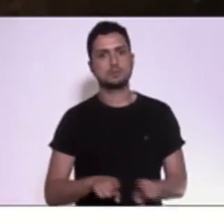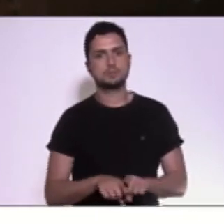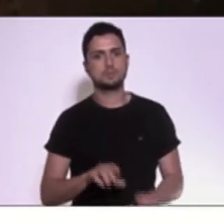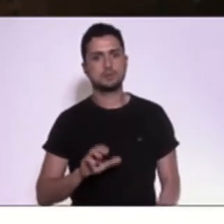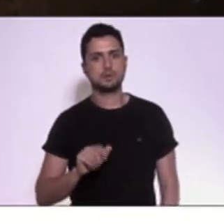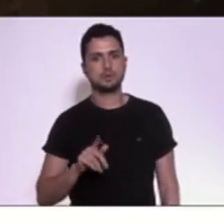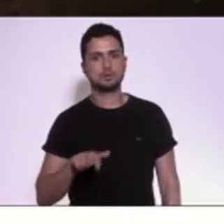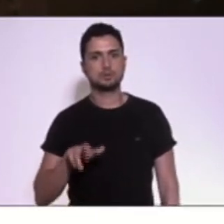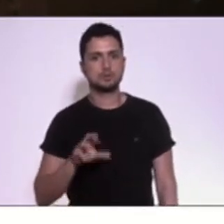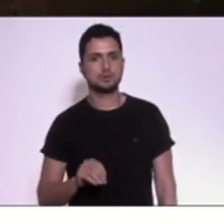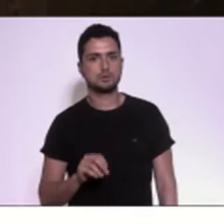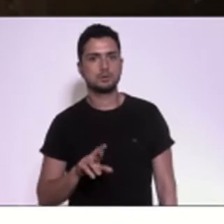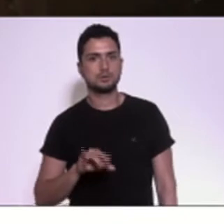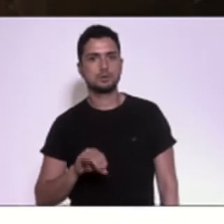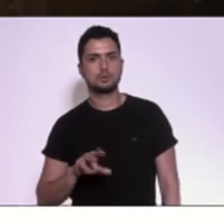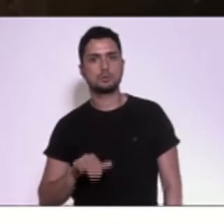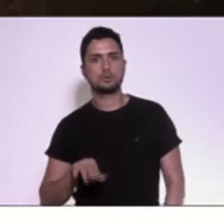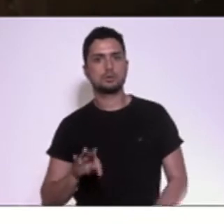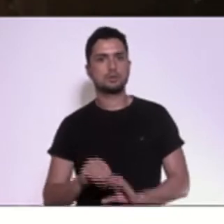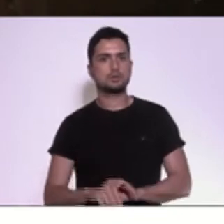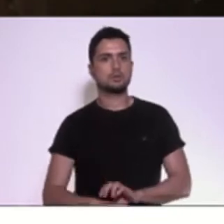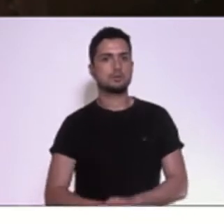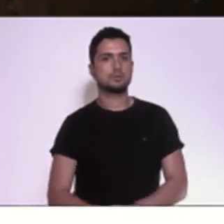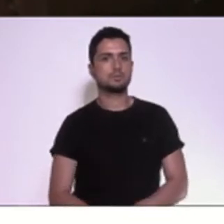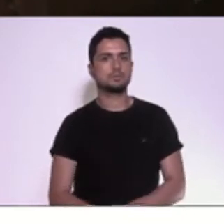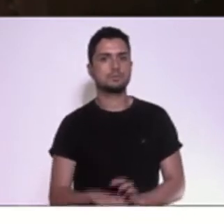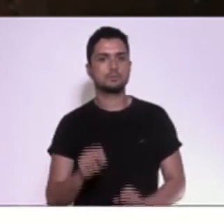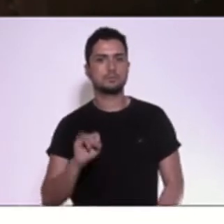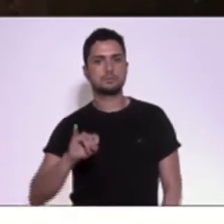Macacu, Rio Bonito, Silva Jardim,